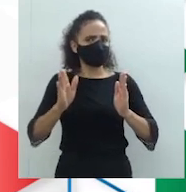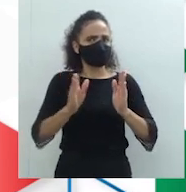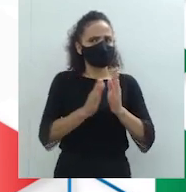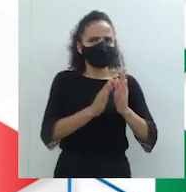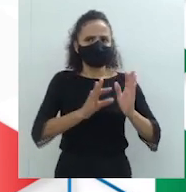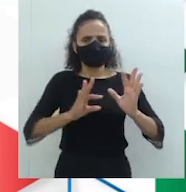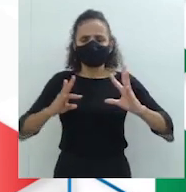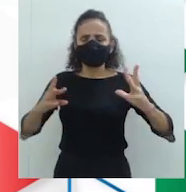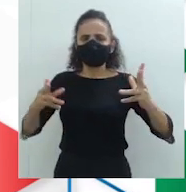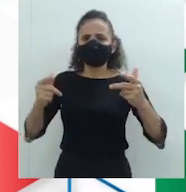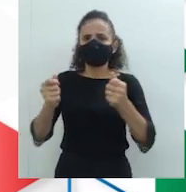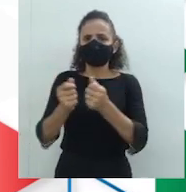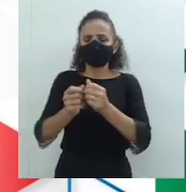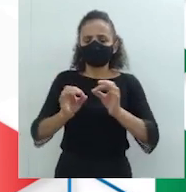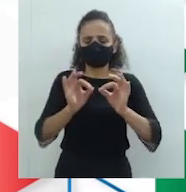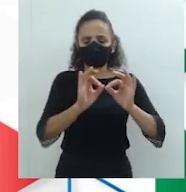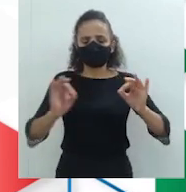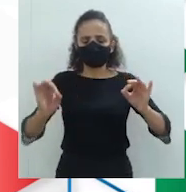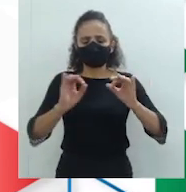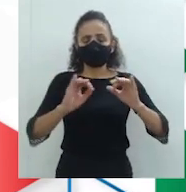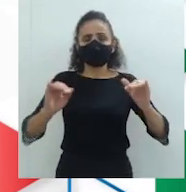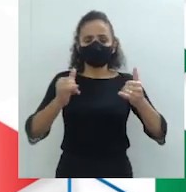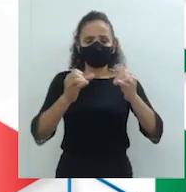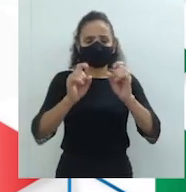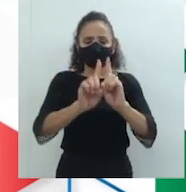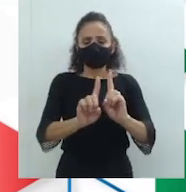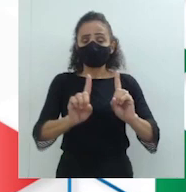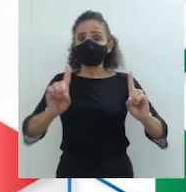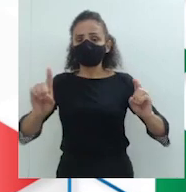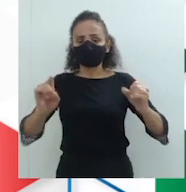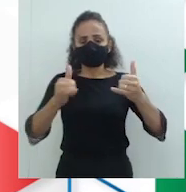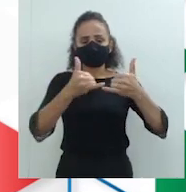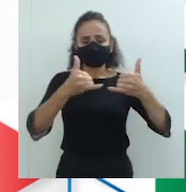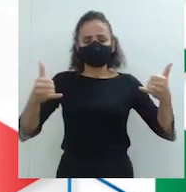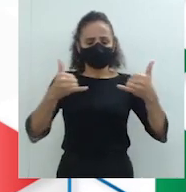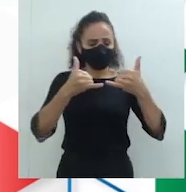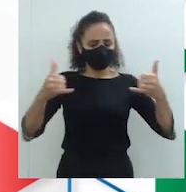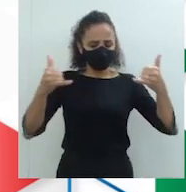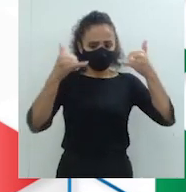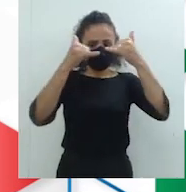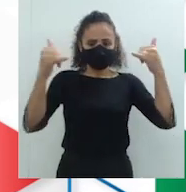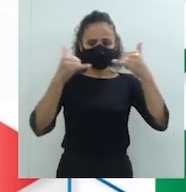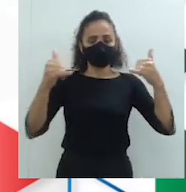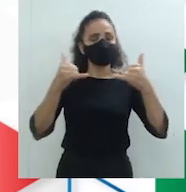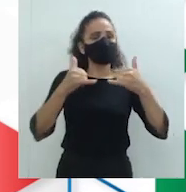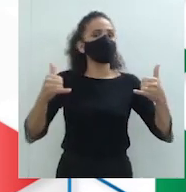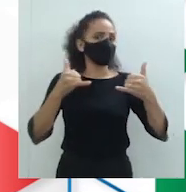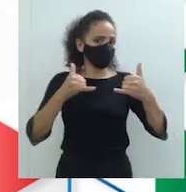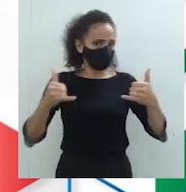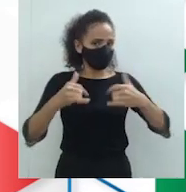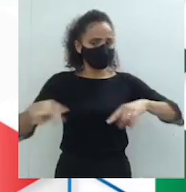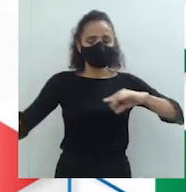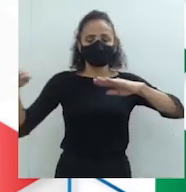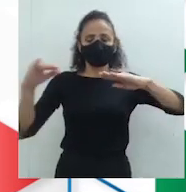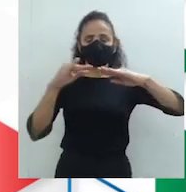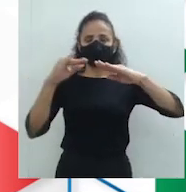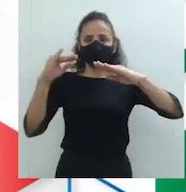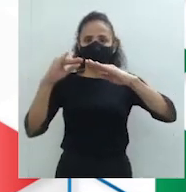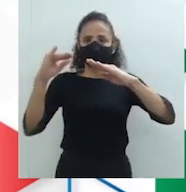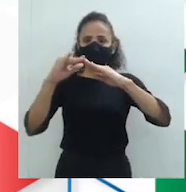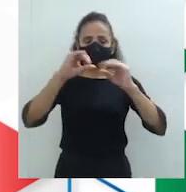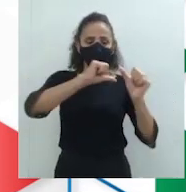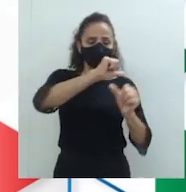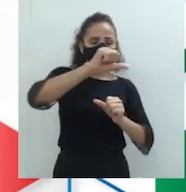que são componentes do circuito elétrico, que vai ter ali duas funções. Uma delas vai ser de converter